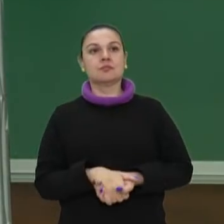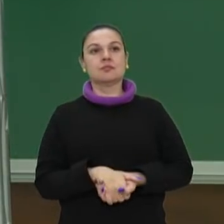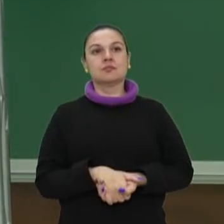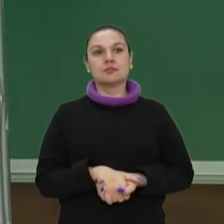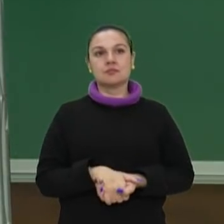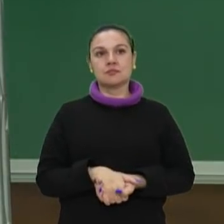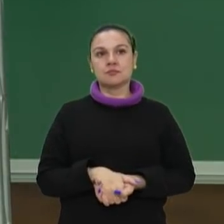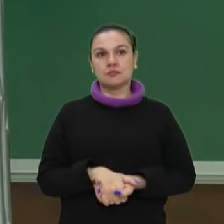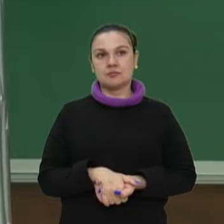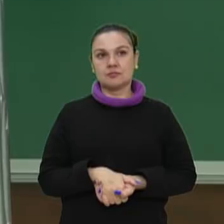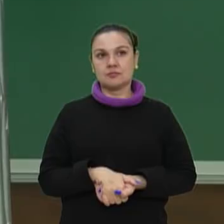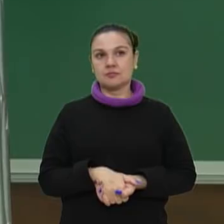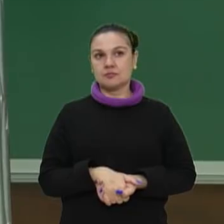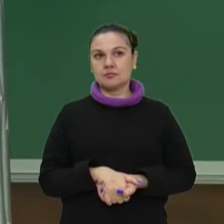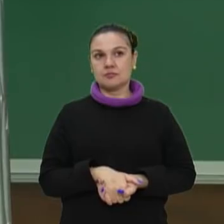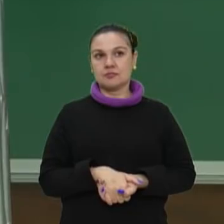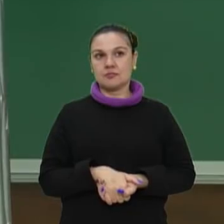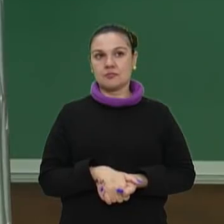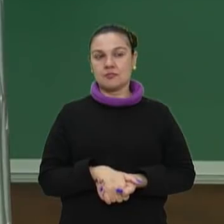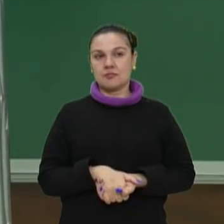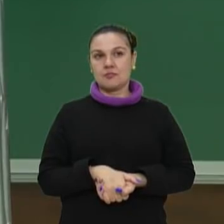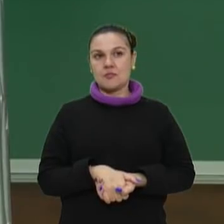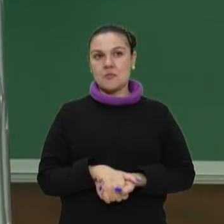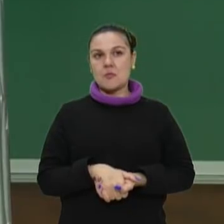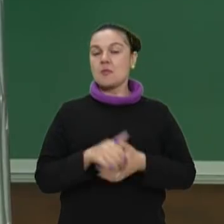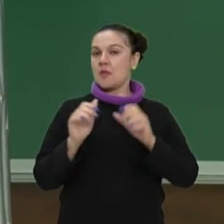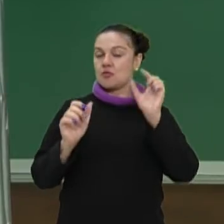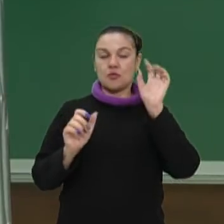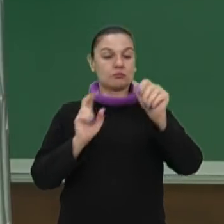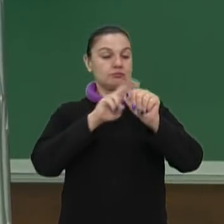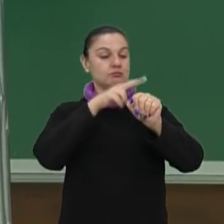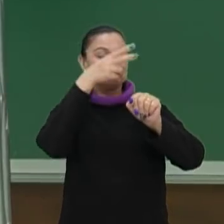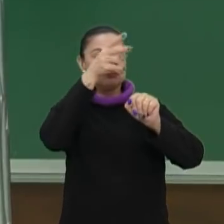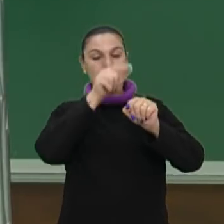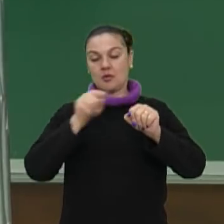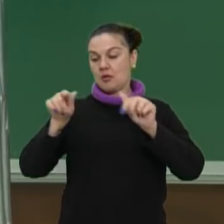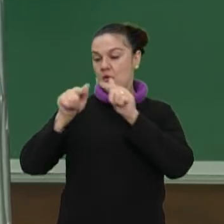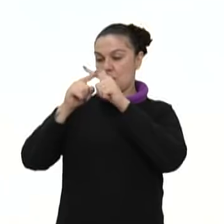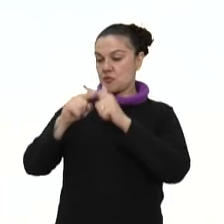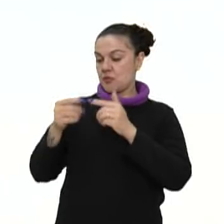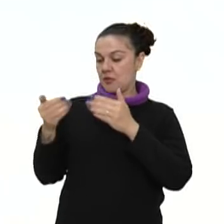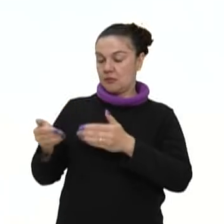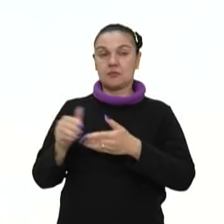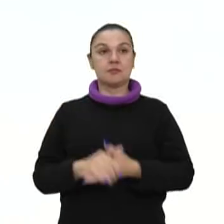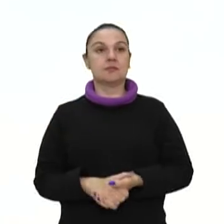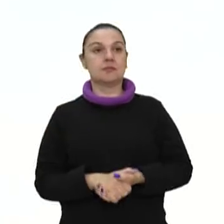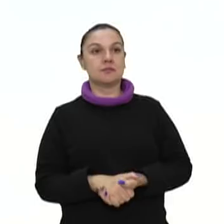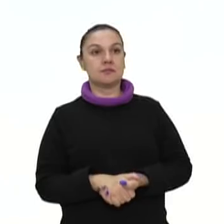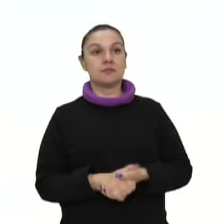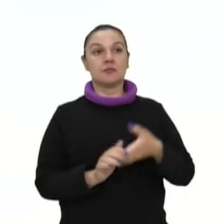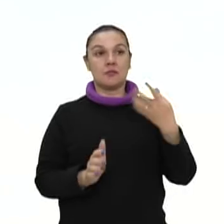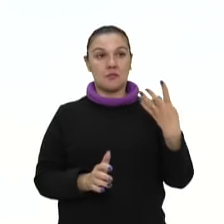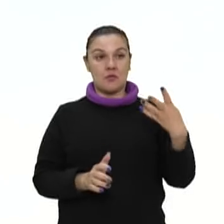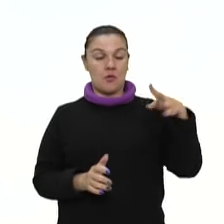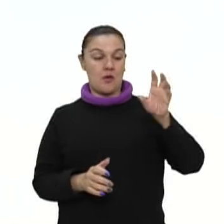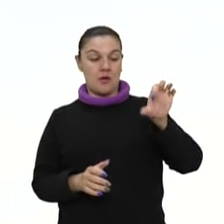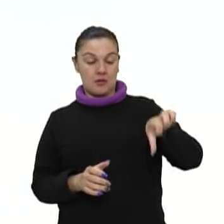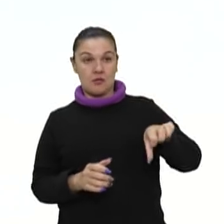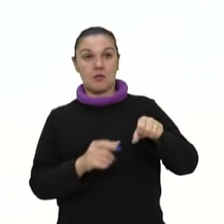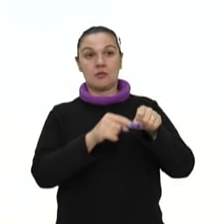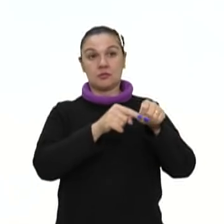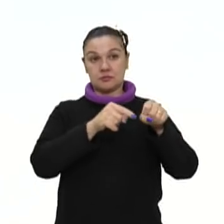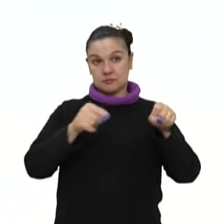multiplica lá. Ó. Aqui a única coisa que eu posso fazer é levar ao quadrado aqui o 7 e multiplicar aqui, né? Então, 7 elevado ao quadrado é 7 vezes 7,